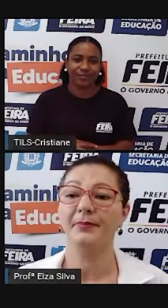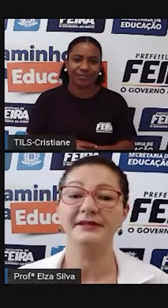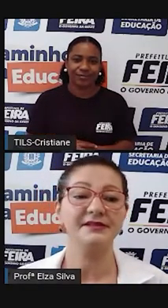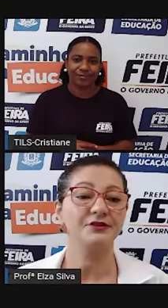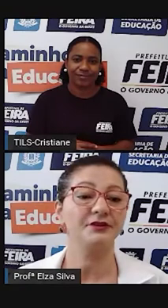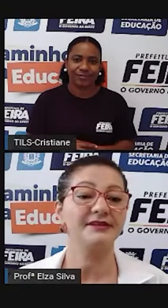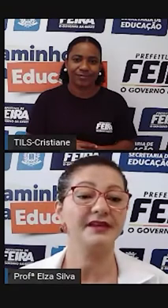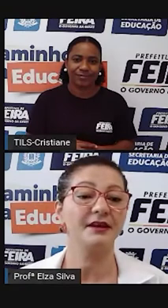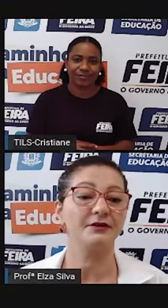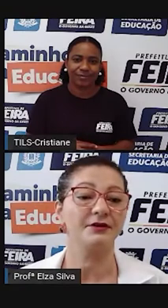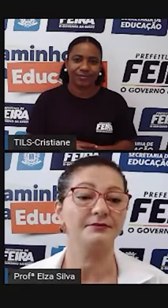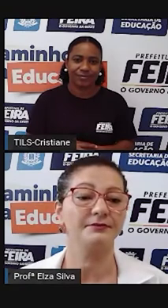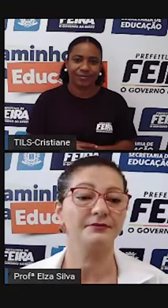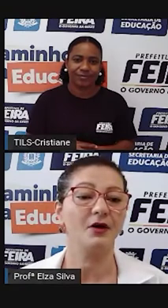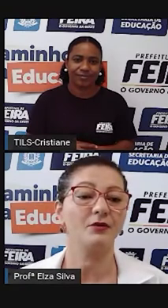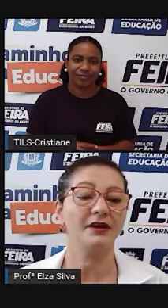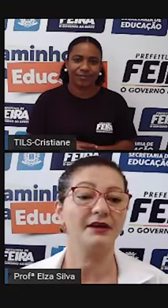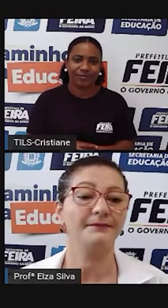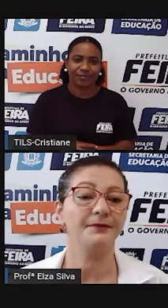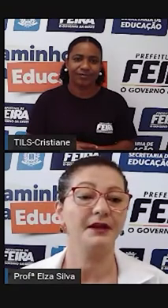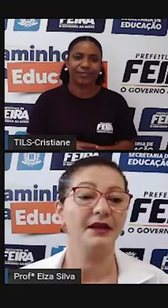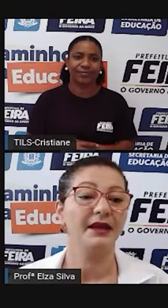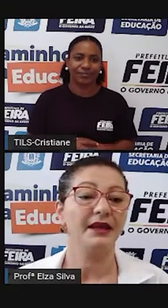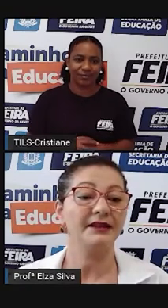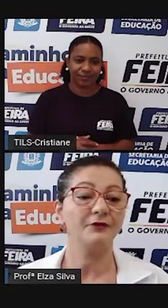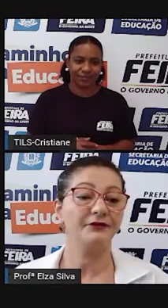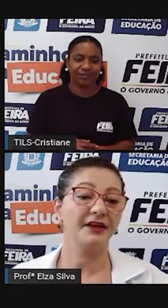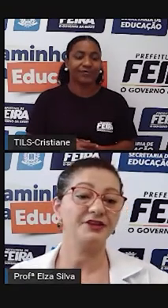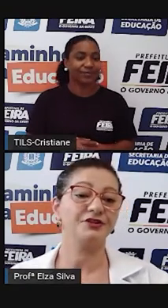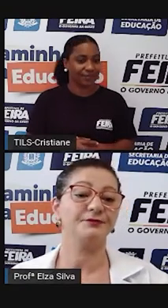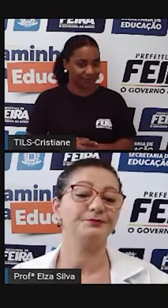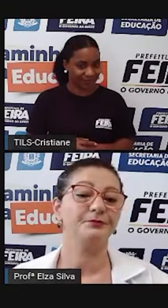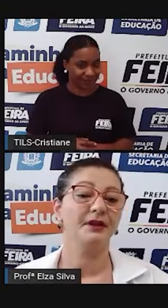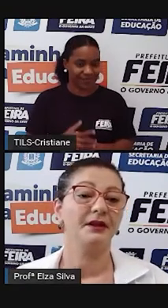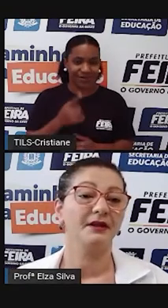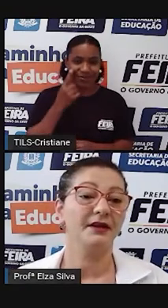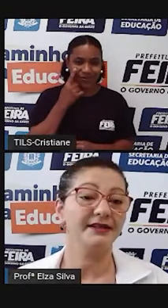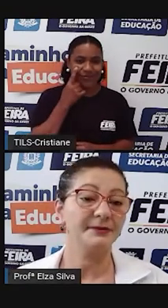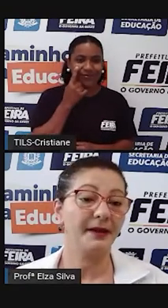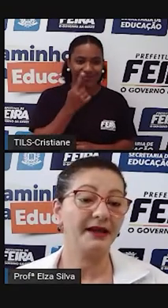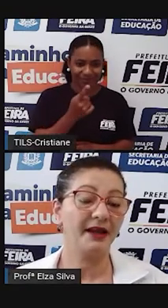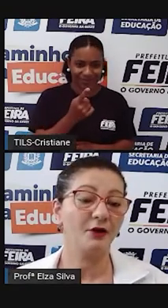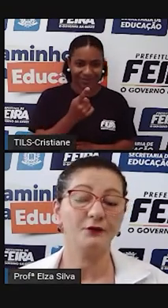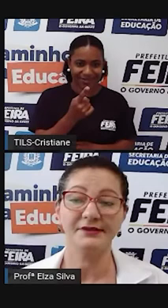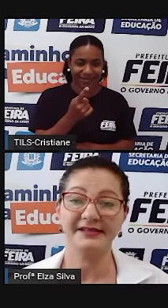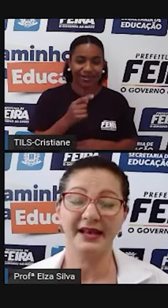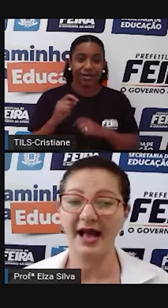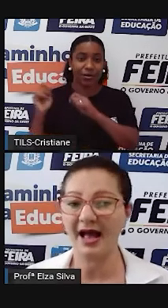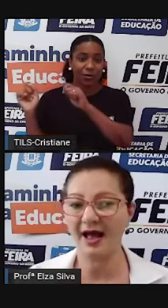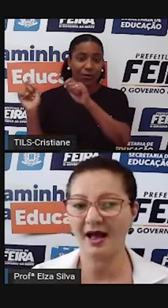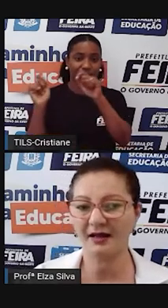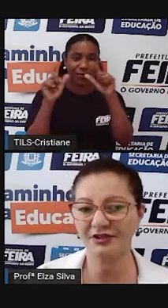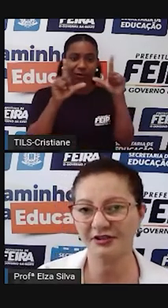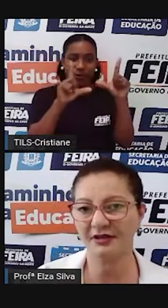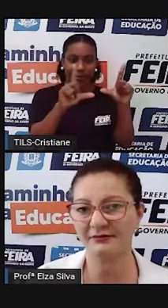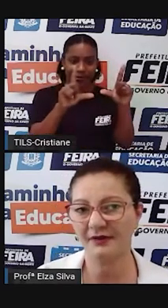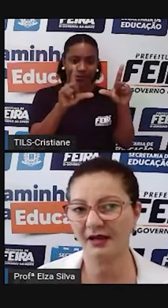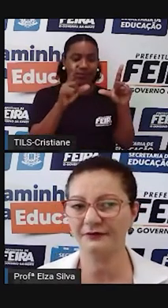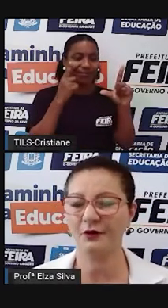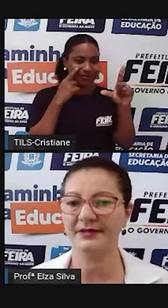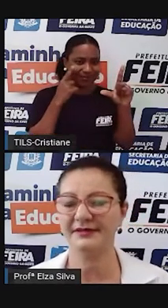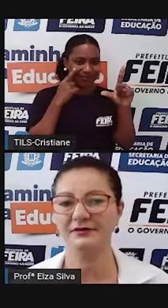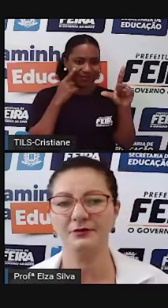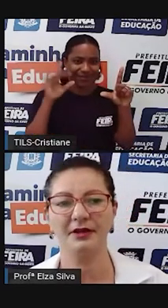Help me, please, students here. Ok. Então, vejam que esse painel, você arrasta